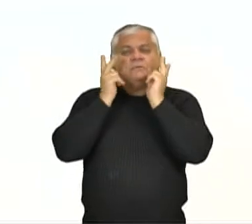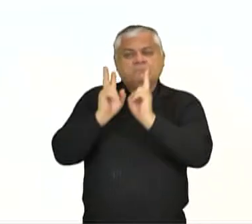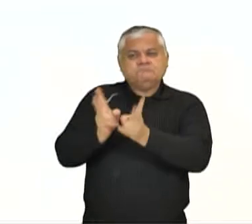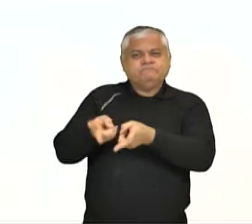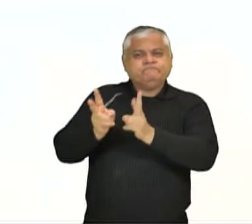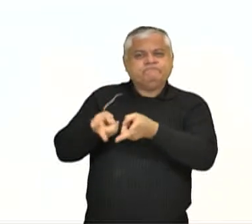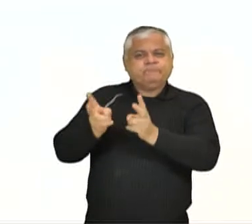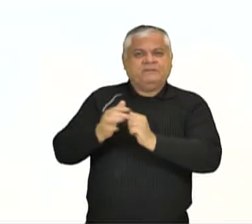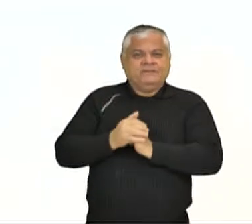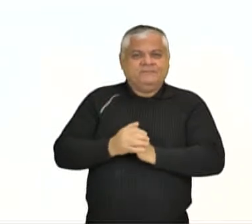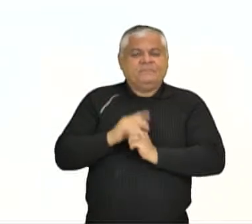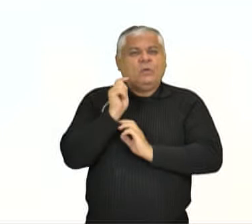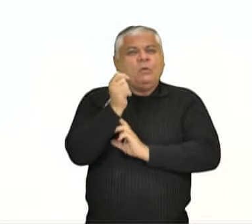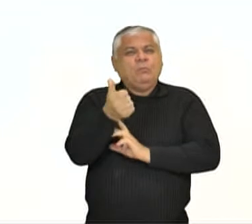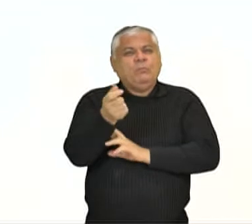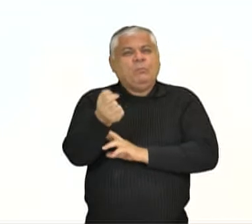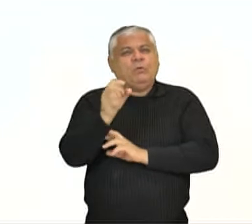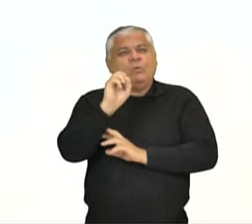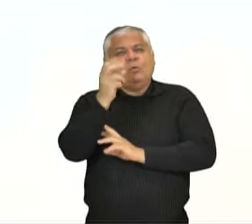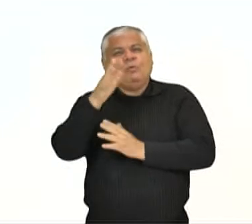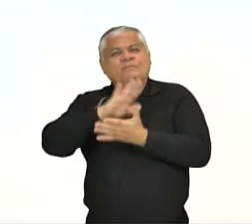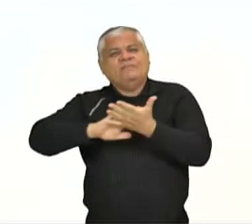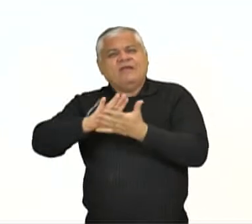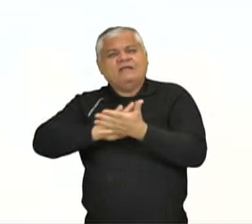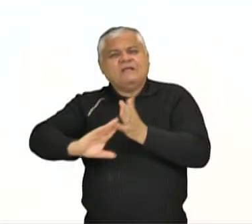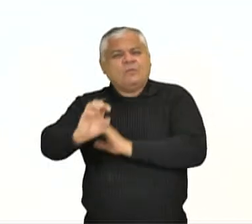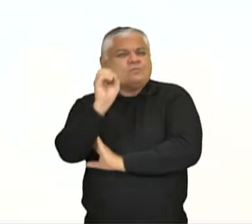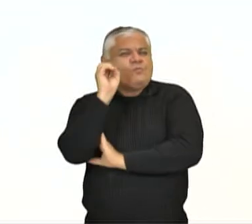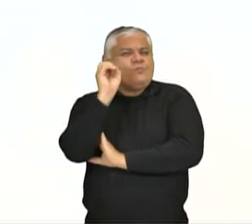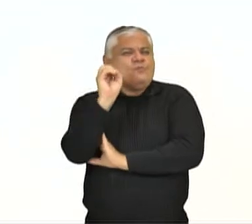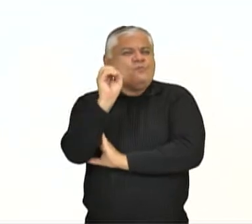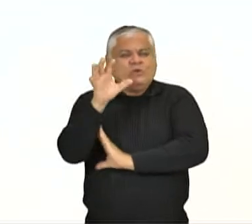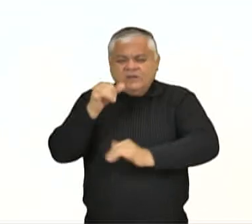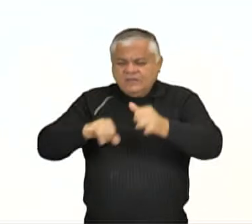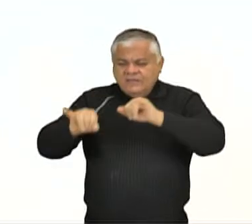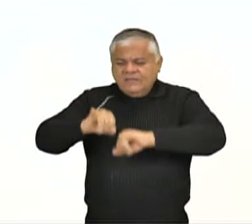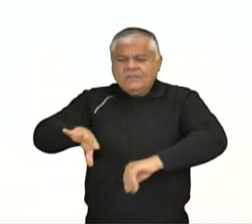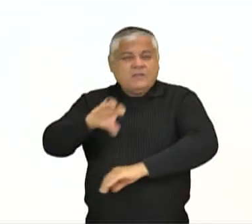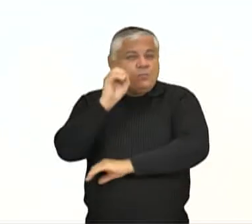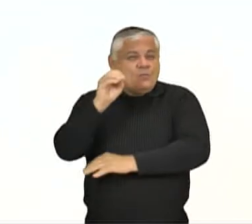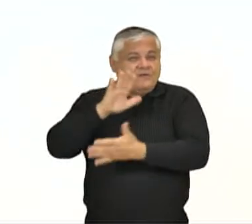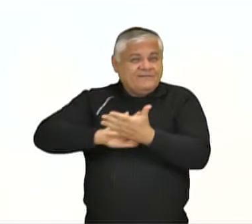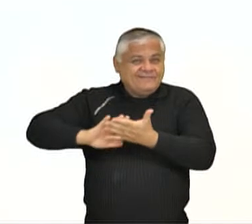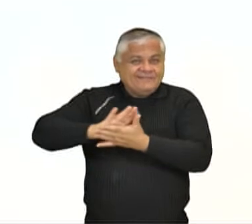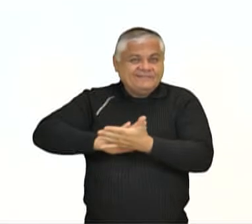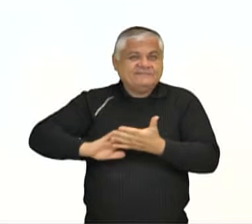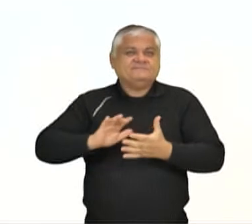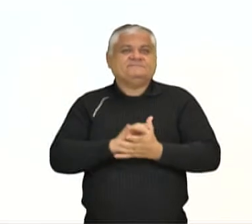tenha pouco ou nenhum aditivo químico adicionado.